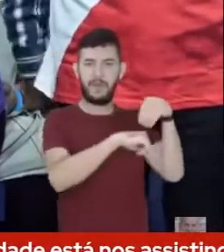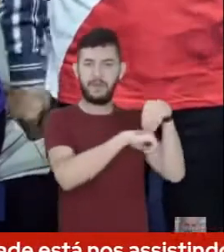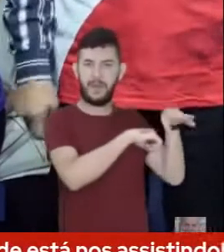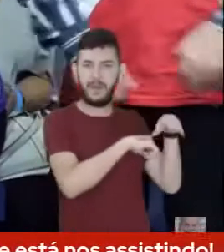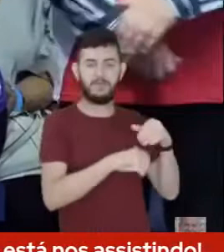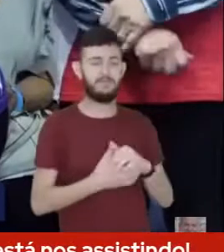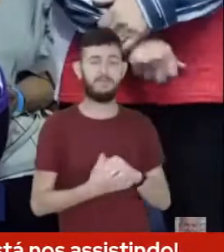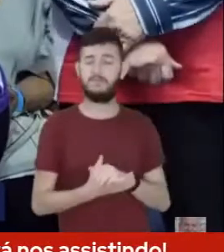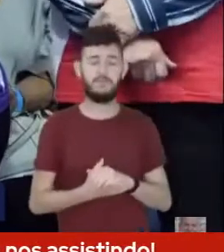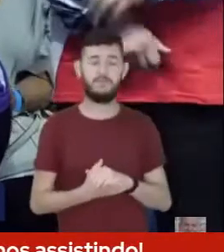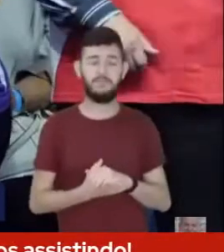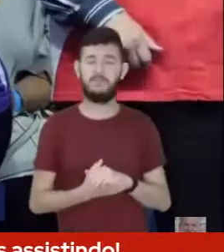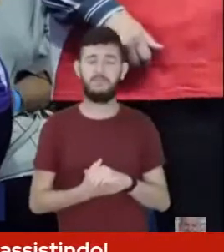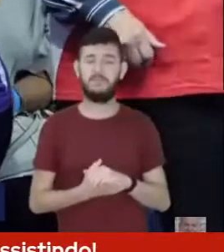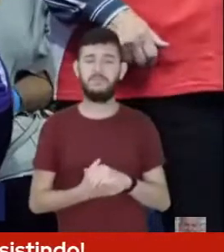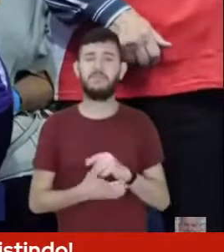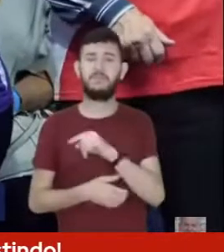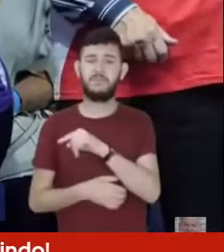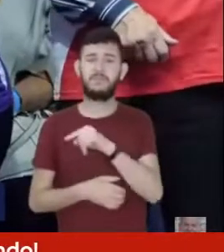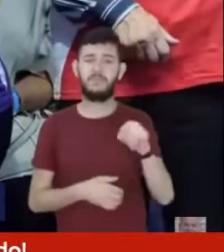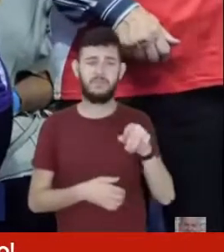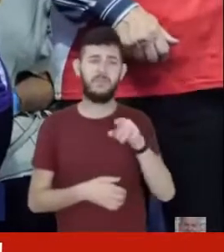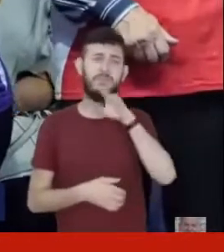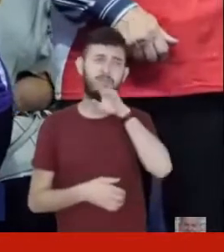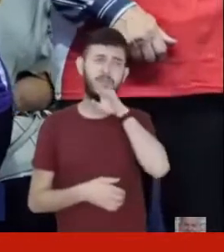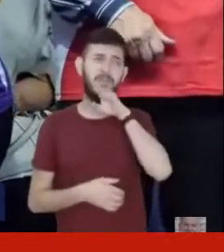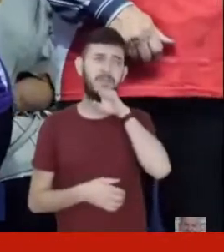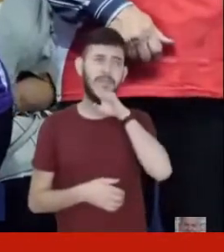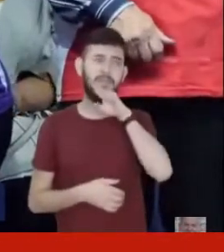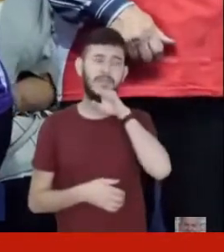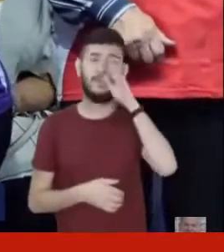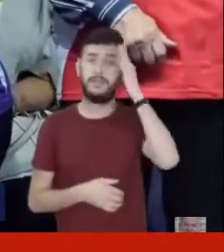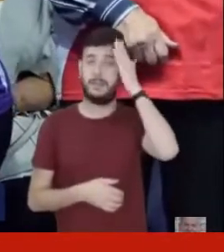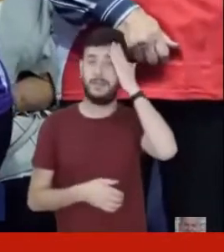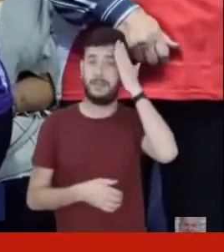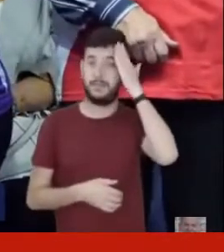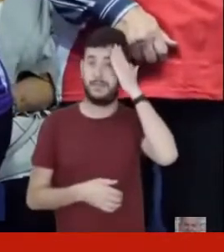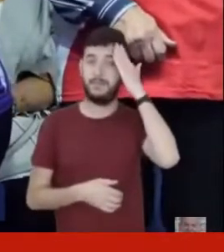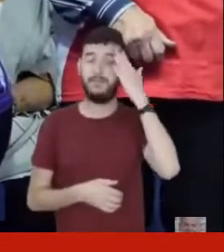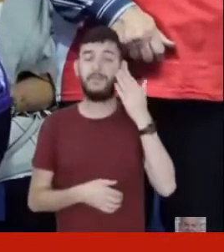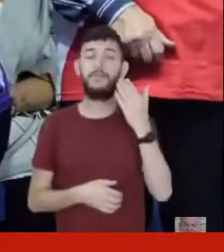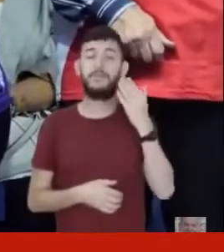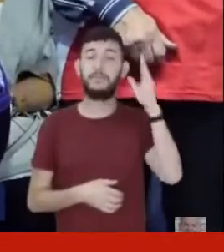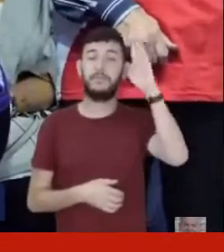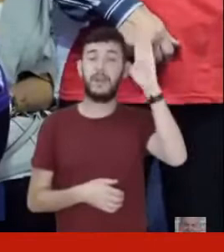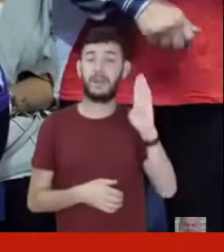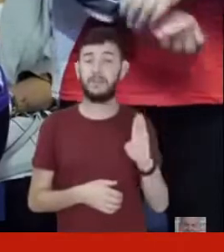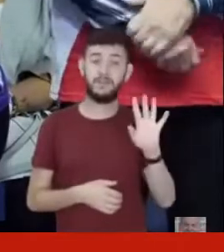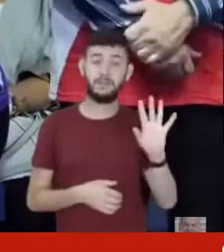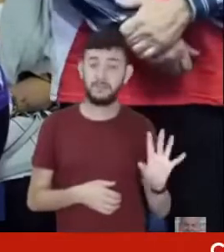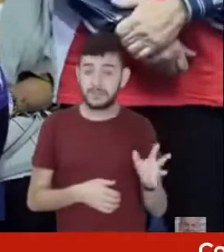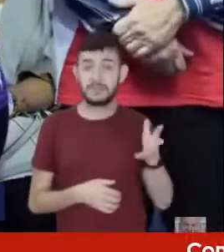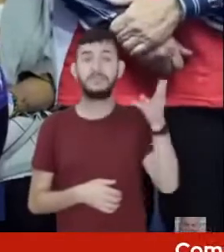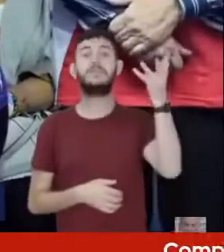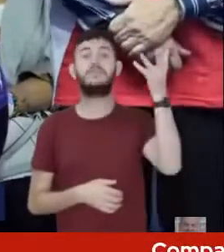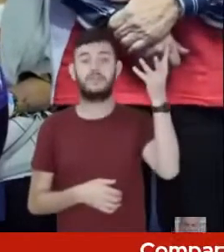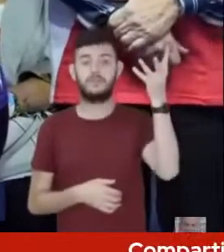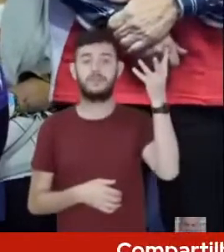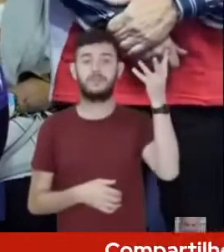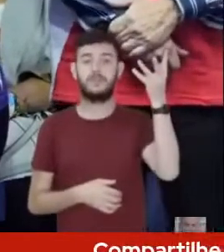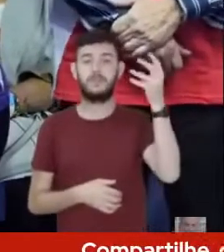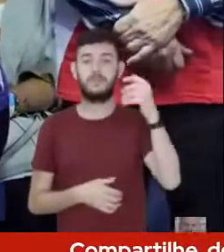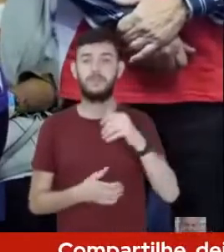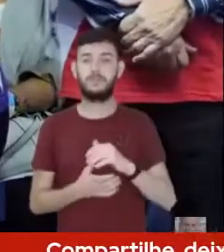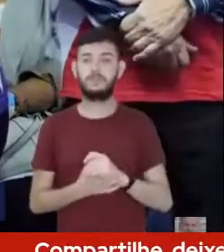sabemos o estado que o Brasil se encontra. Queria chamar a atenção de nossos companheiros,